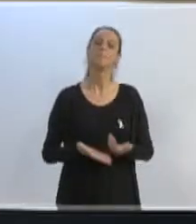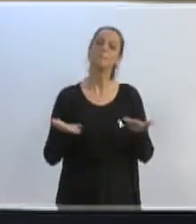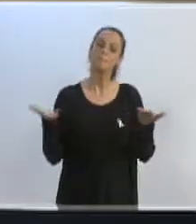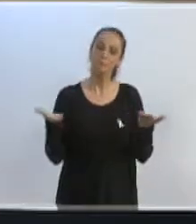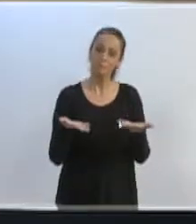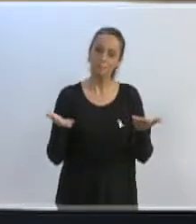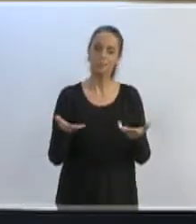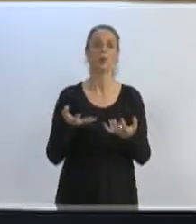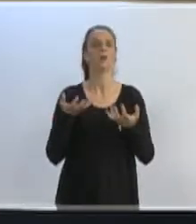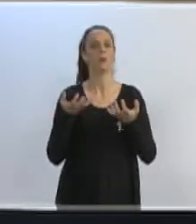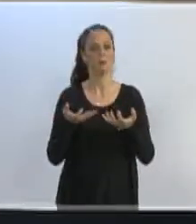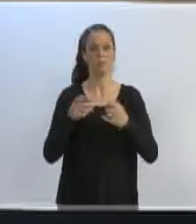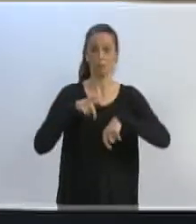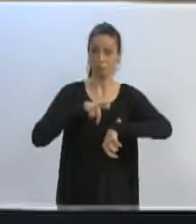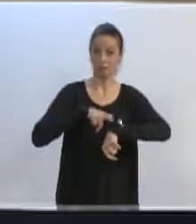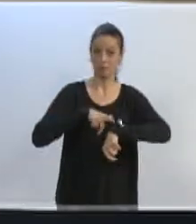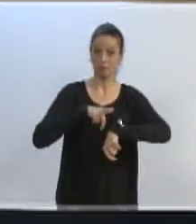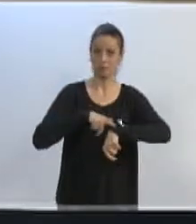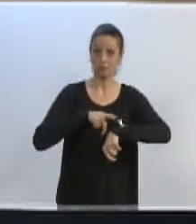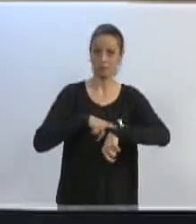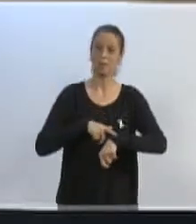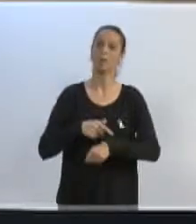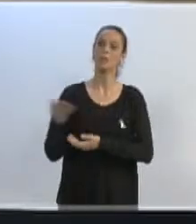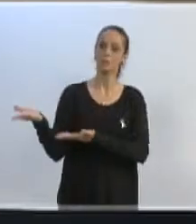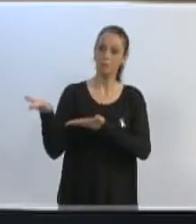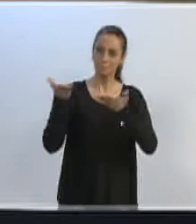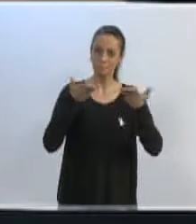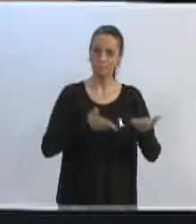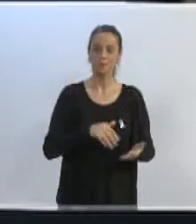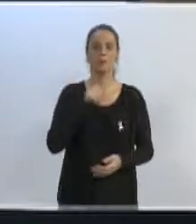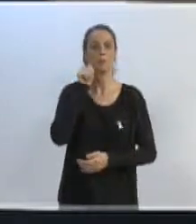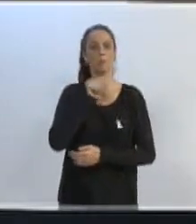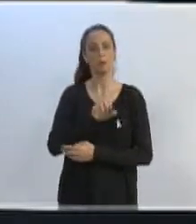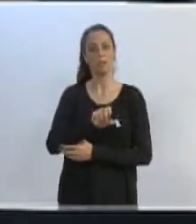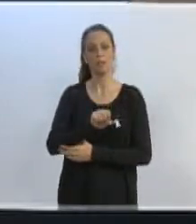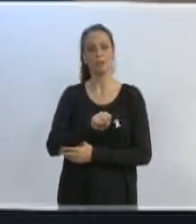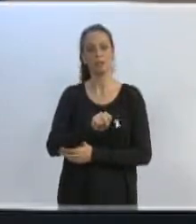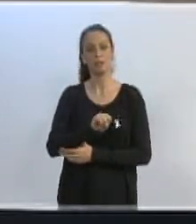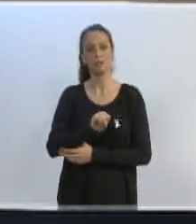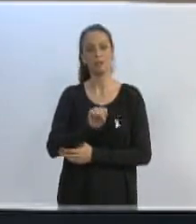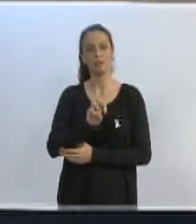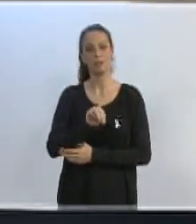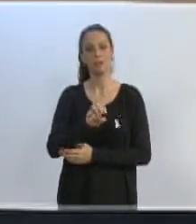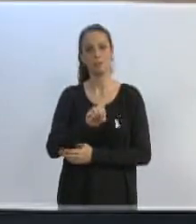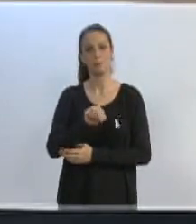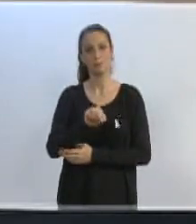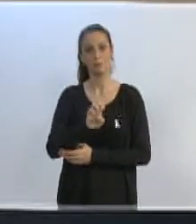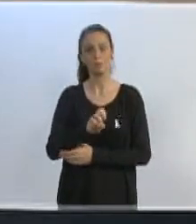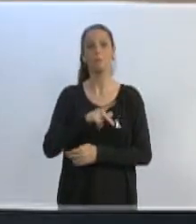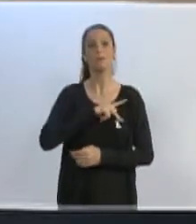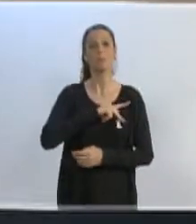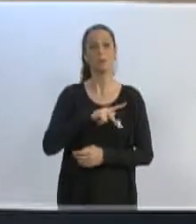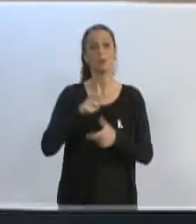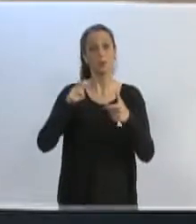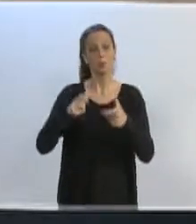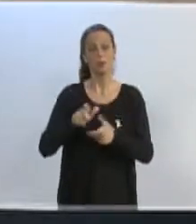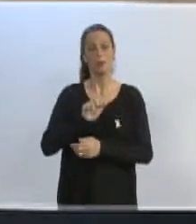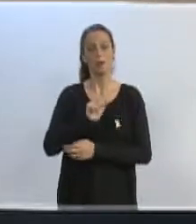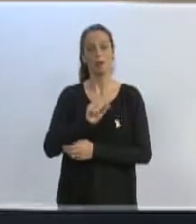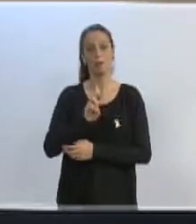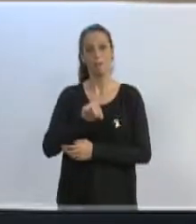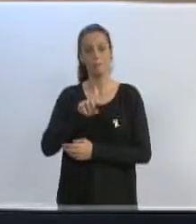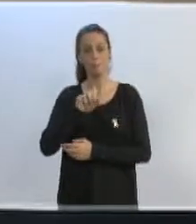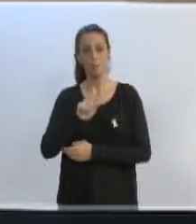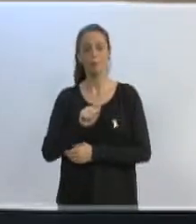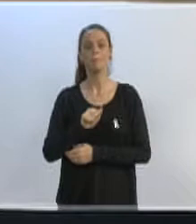Gostaria, nesse momento, de chamar a senhora Simone Gadotti, presidente da AMA, aqui de Blumenau e